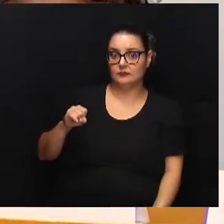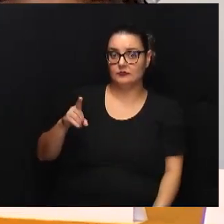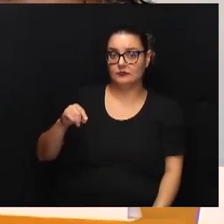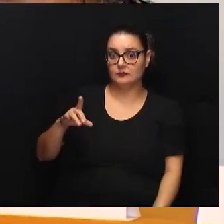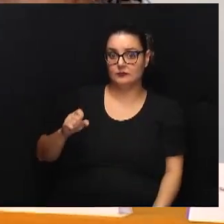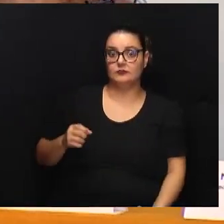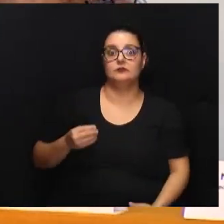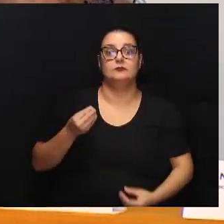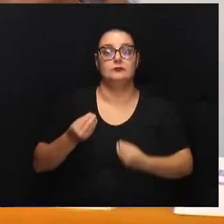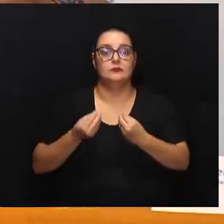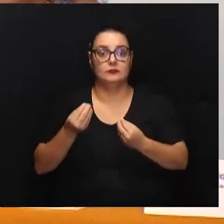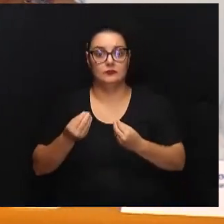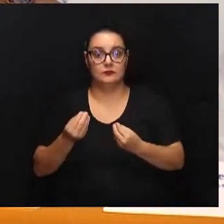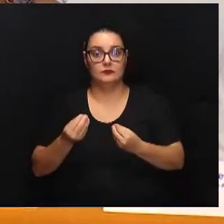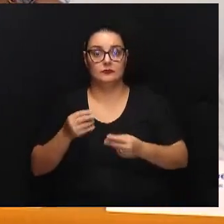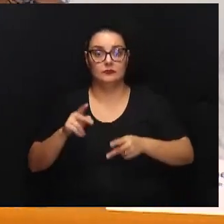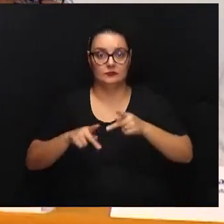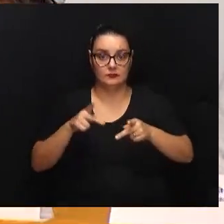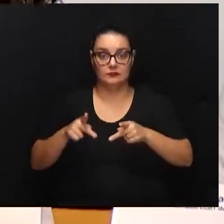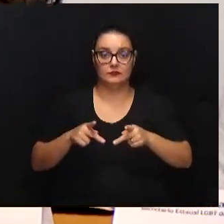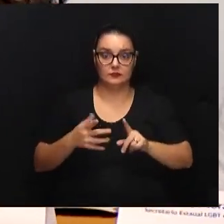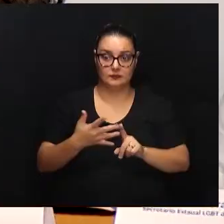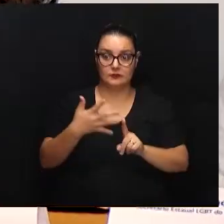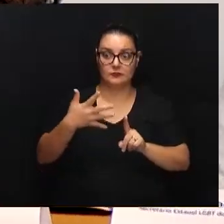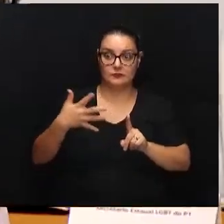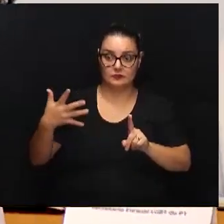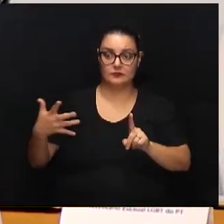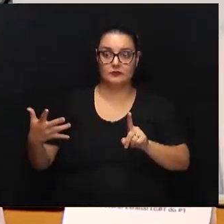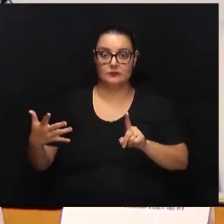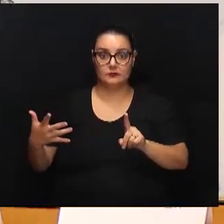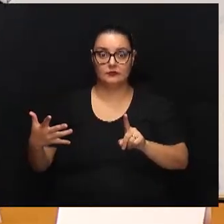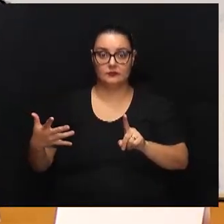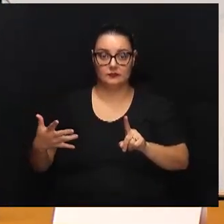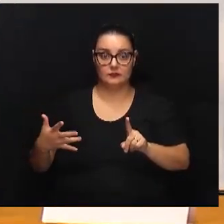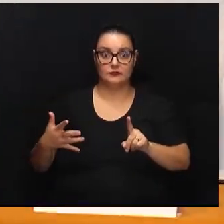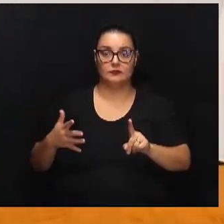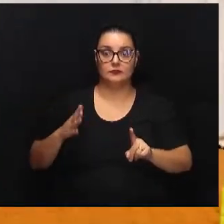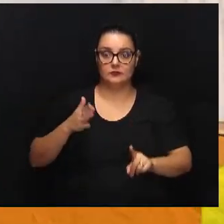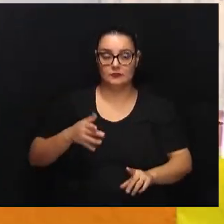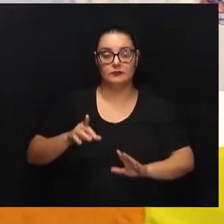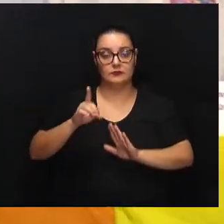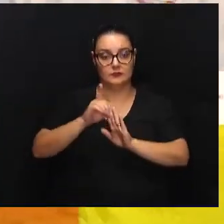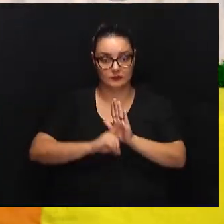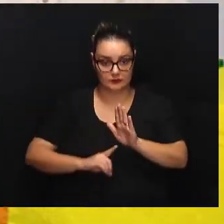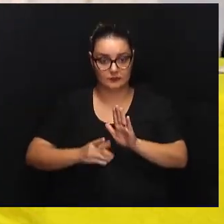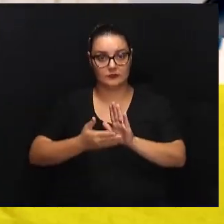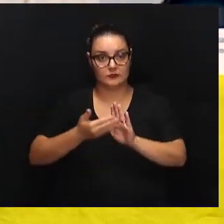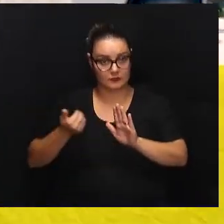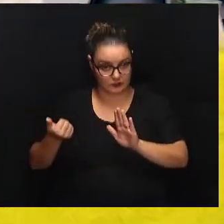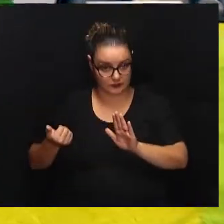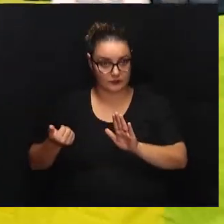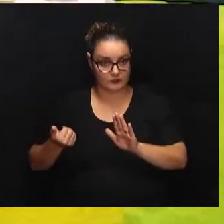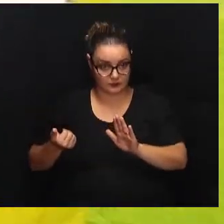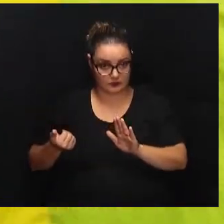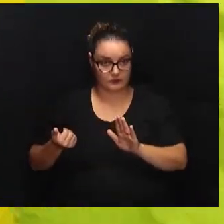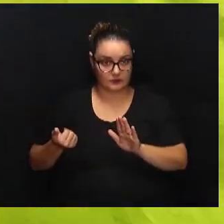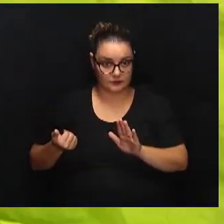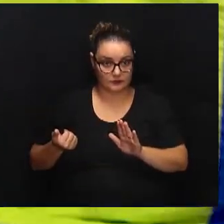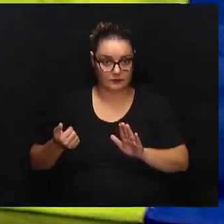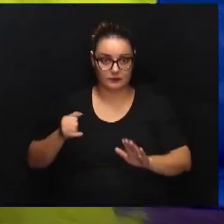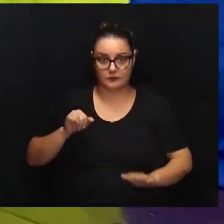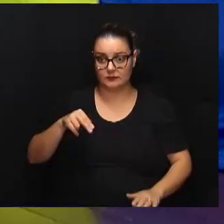idosidade. Nós temos que discutir como é que estão a população LGBT, que é alijada de direitos